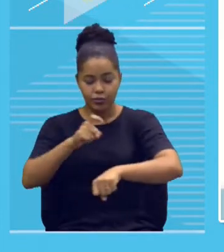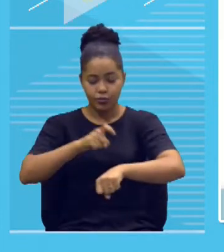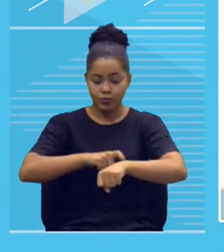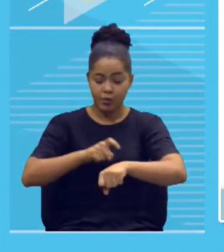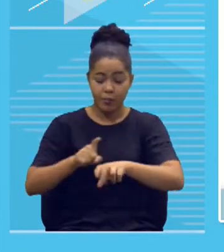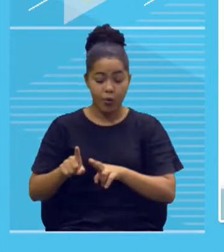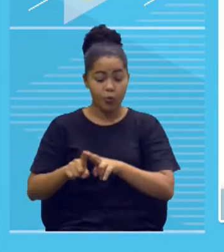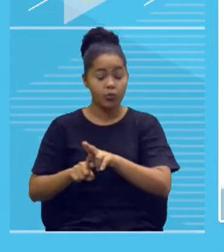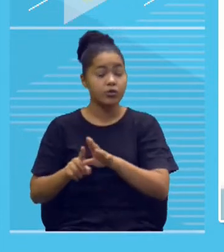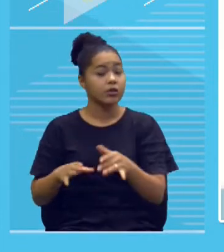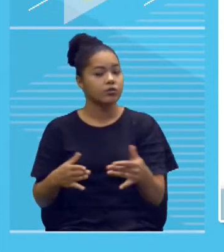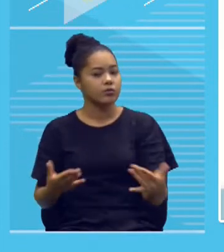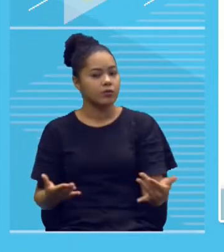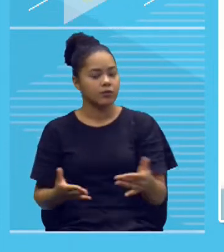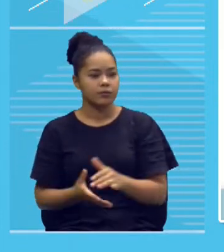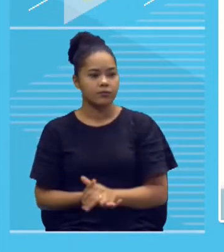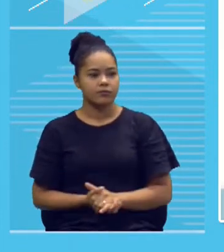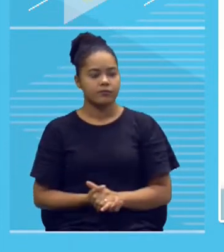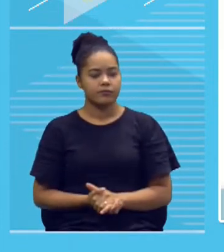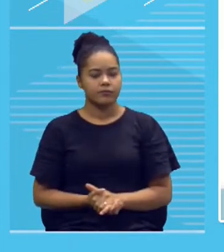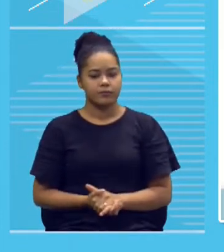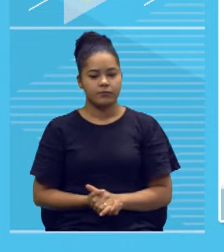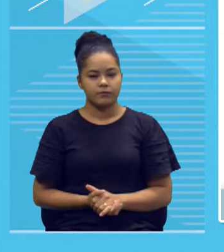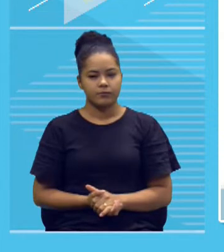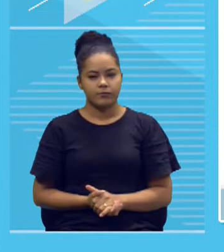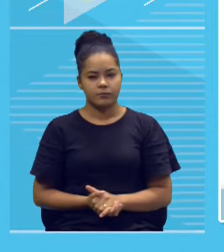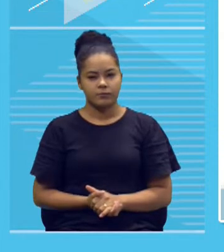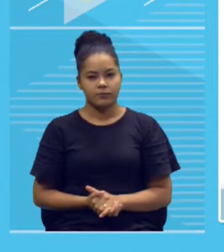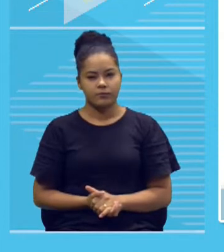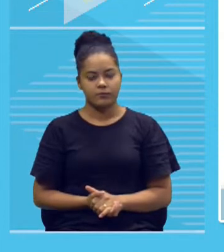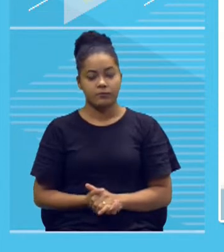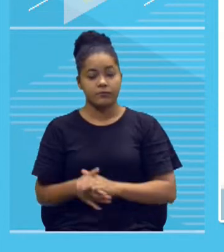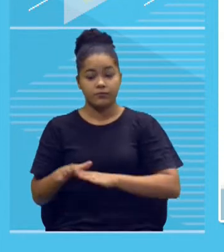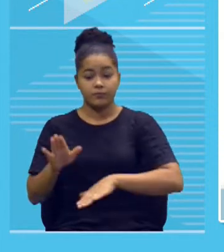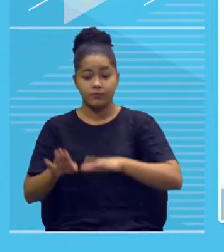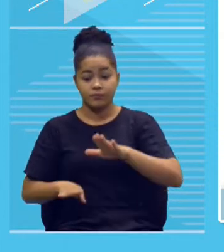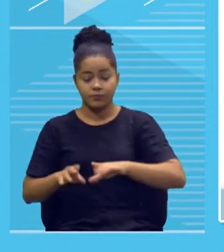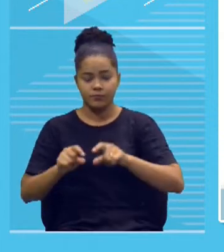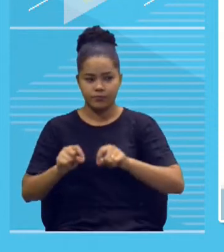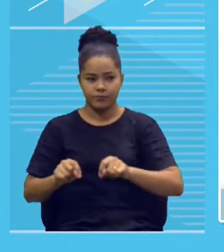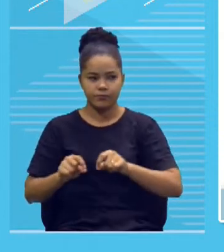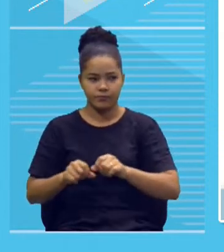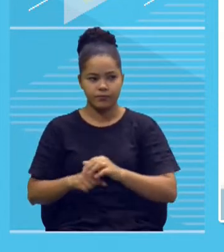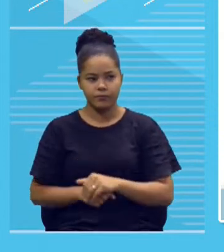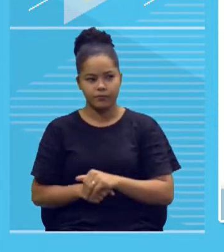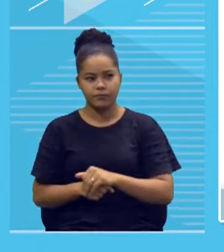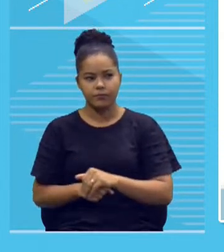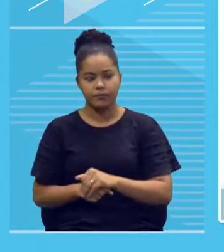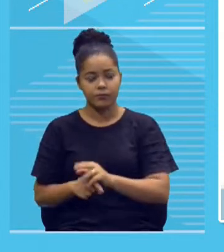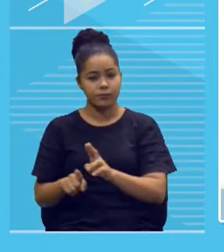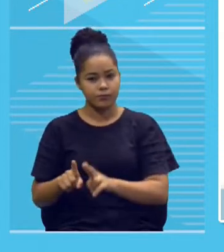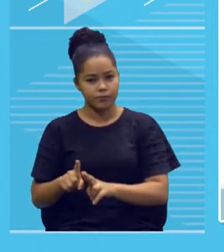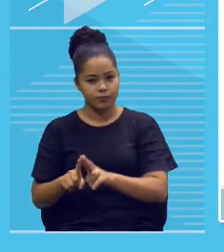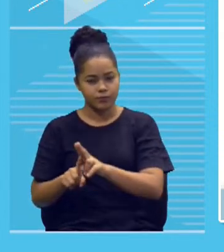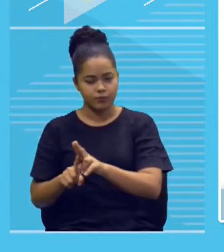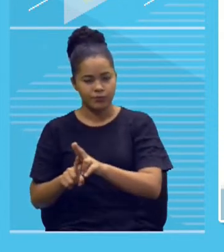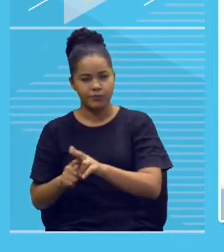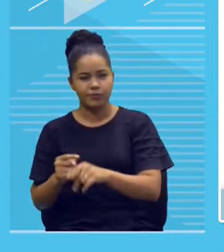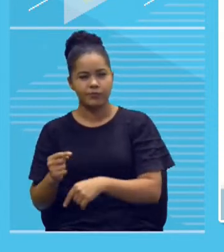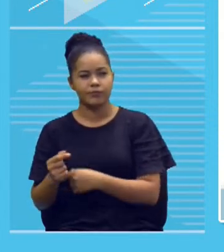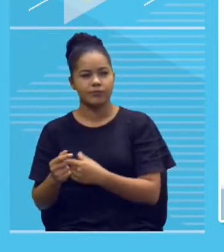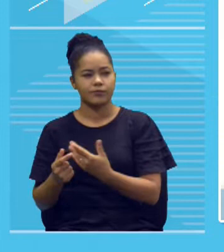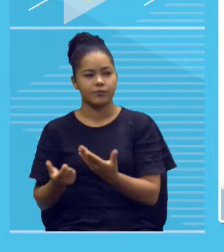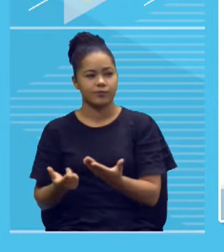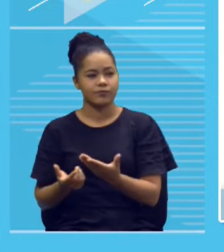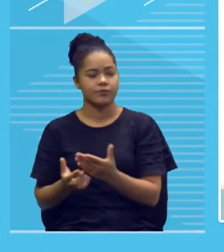normalmente a taxa Professor ela vem nas unidades a ponto de a ponto m